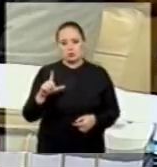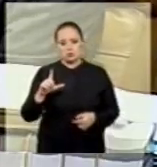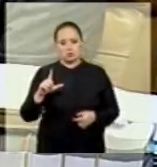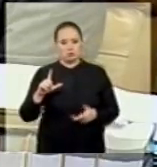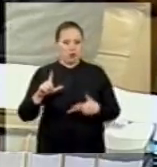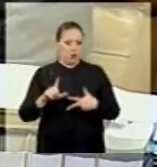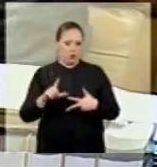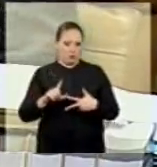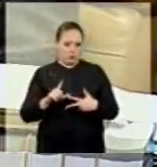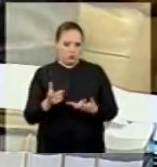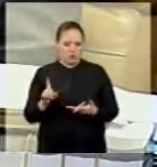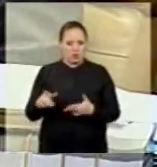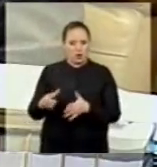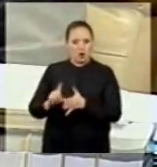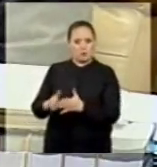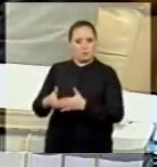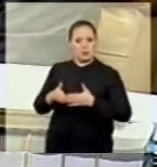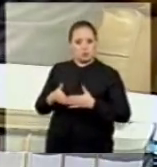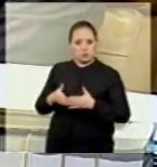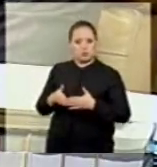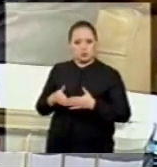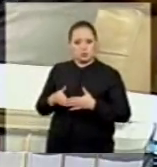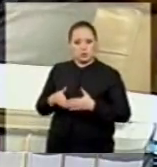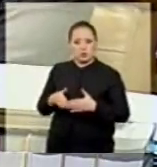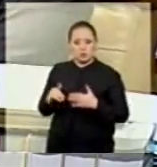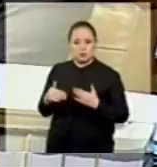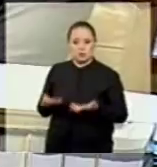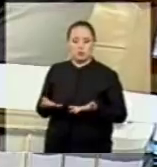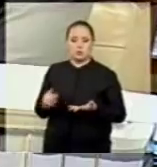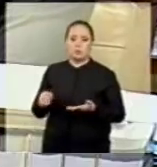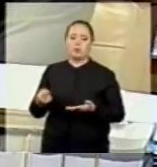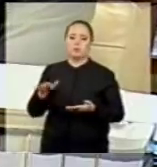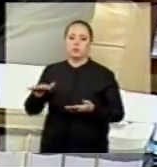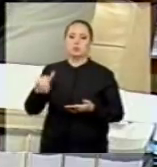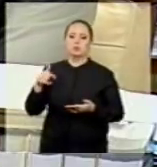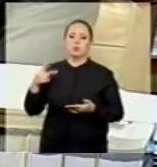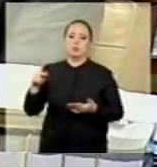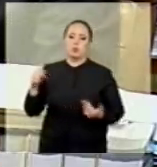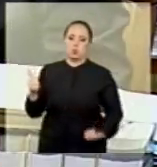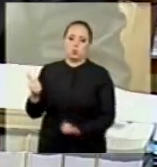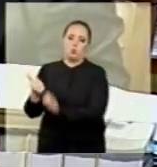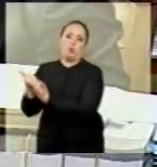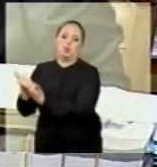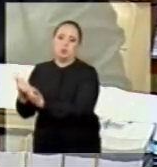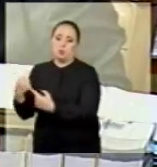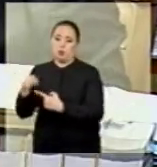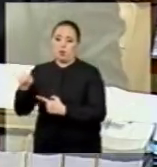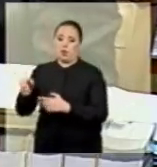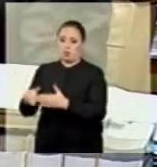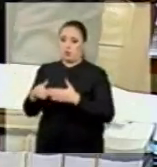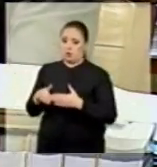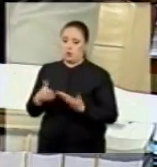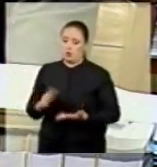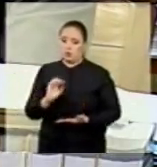legislativo, ele se licenciara legitimamente, e tanto que fora convocado o seu suplente. E o Supremo Tribunal